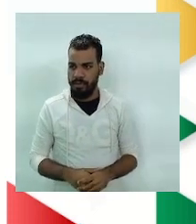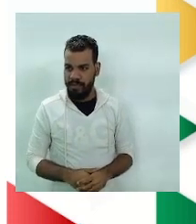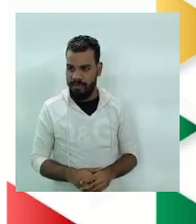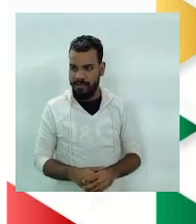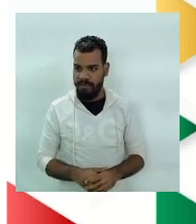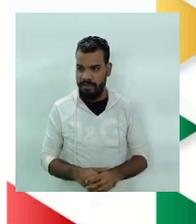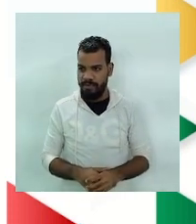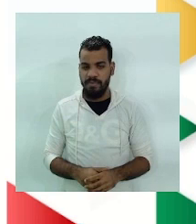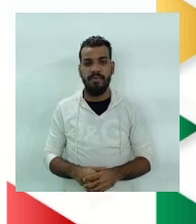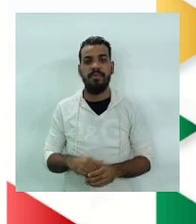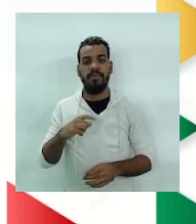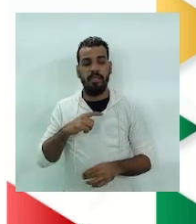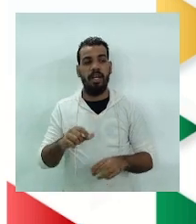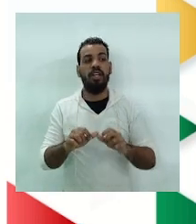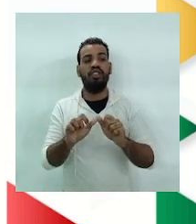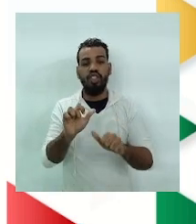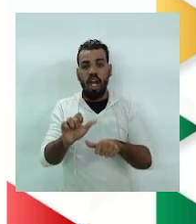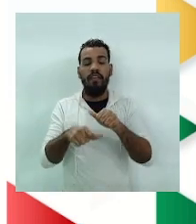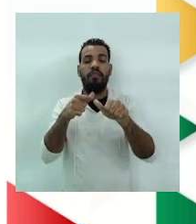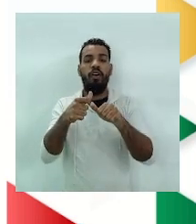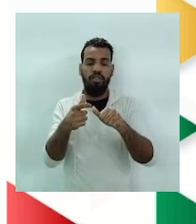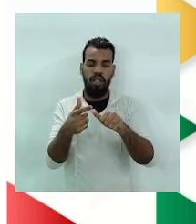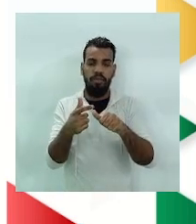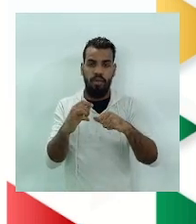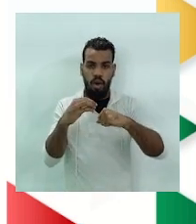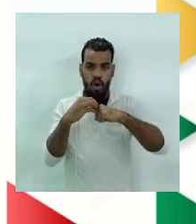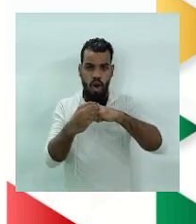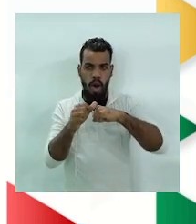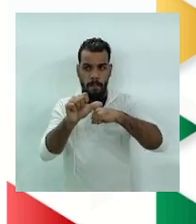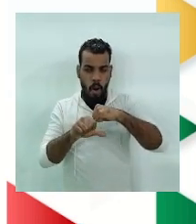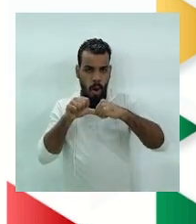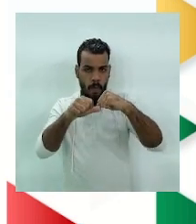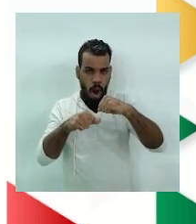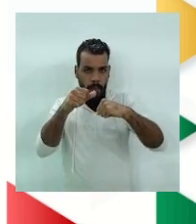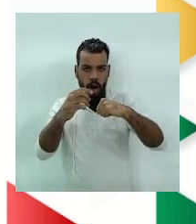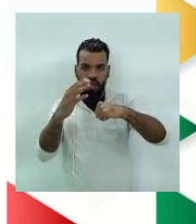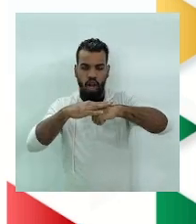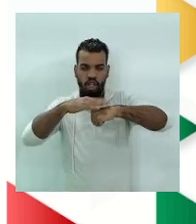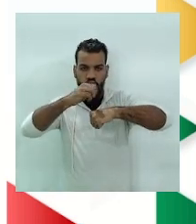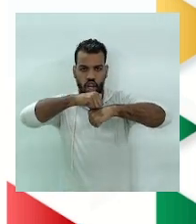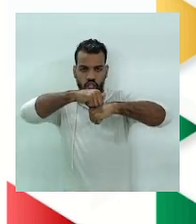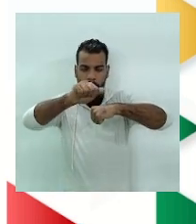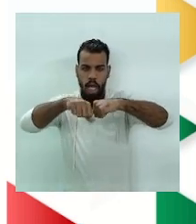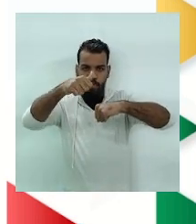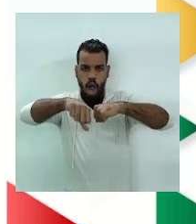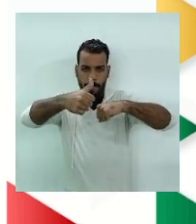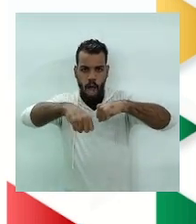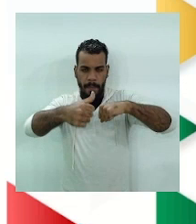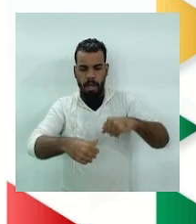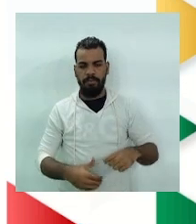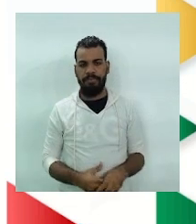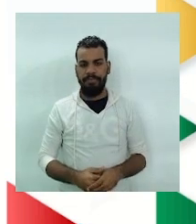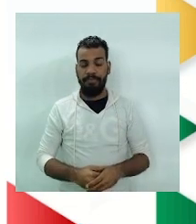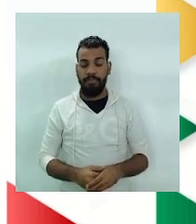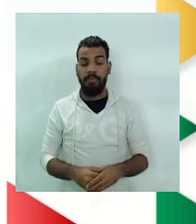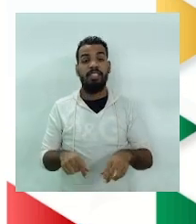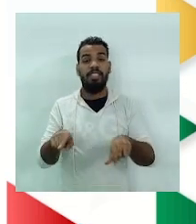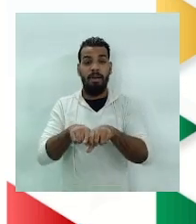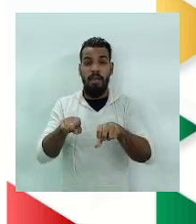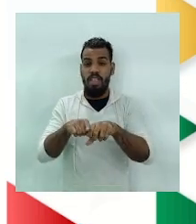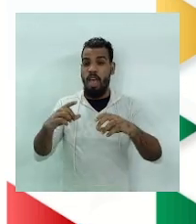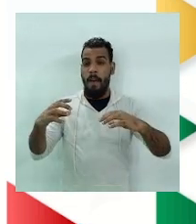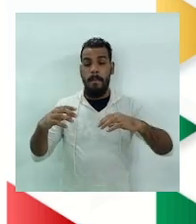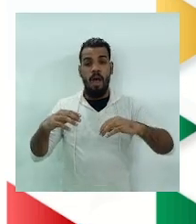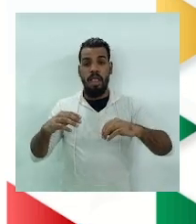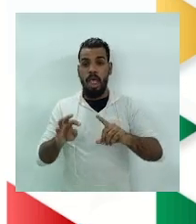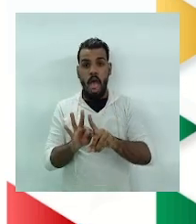de transformação ou uma metamorfose de rochas magmáticas ou sedimentares. Intensas pressões ou